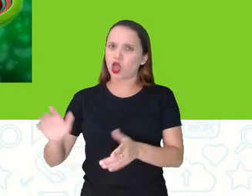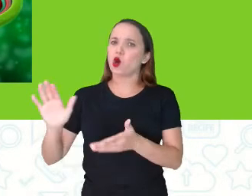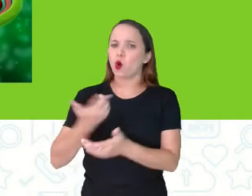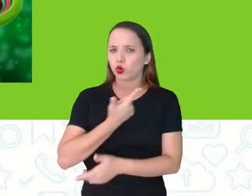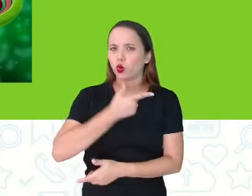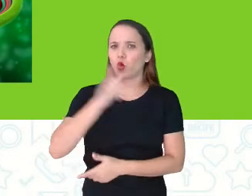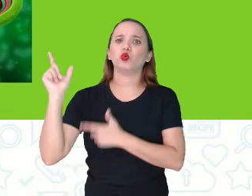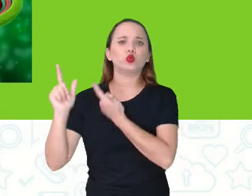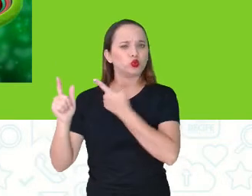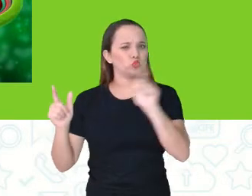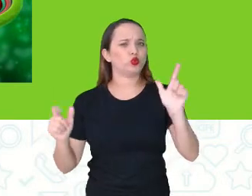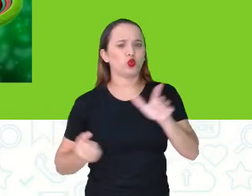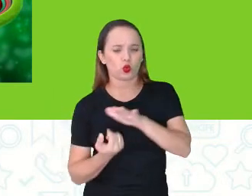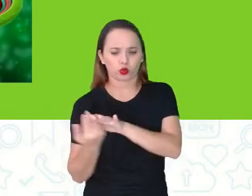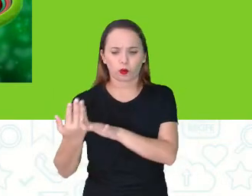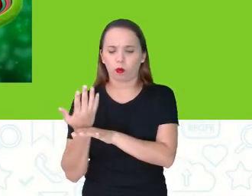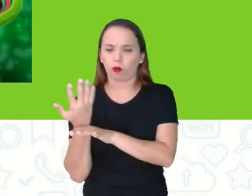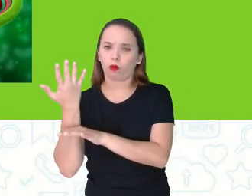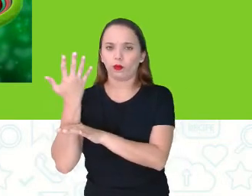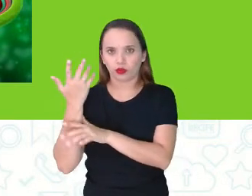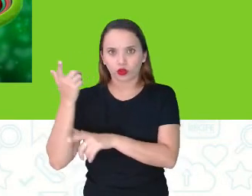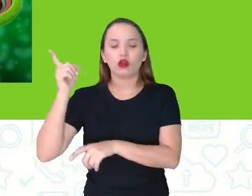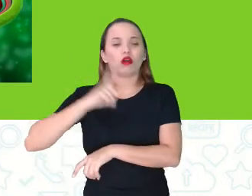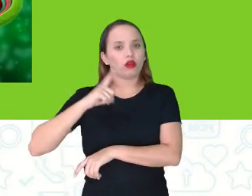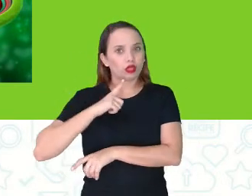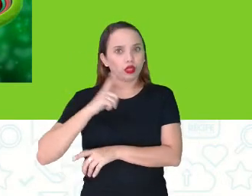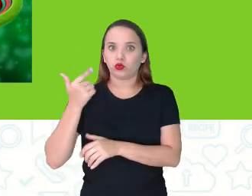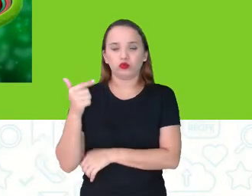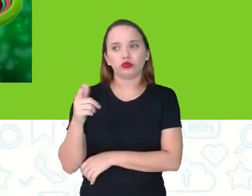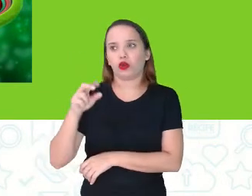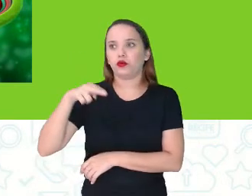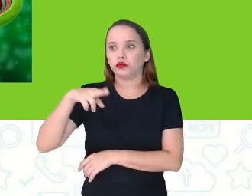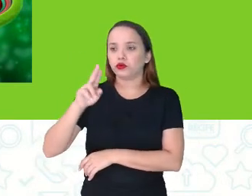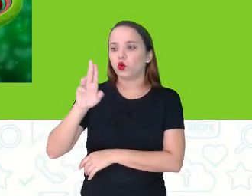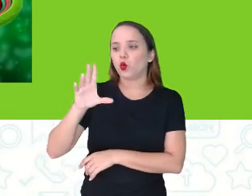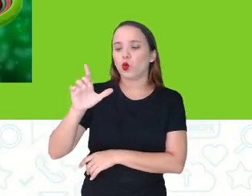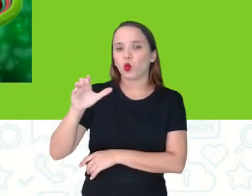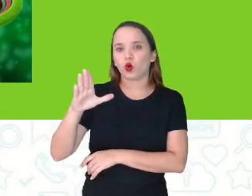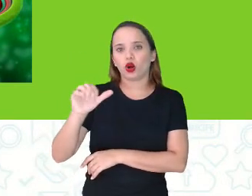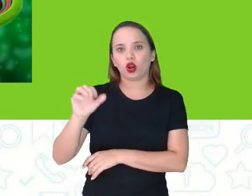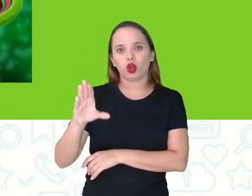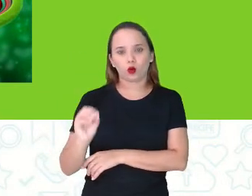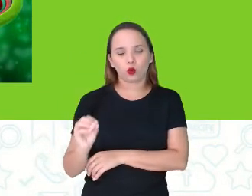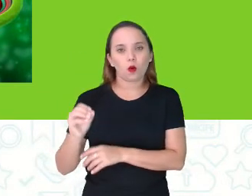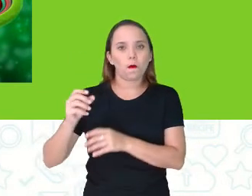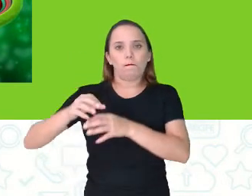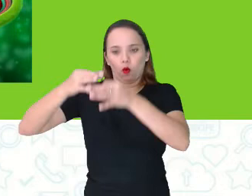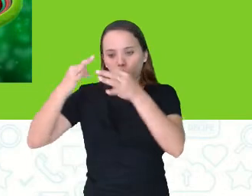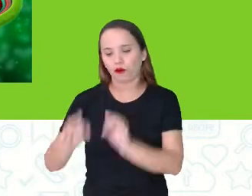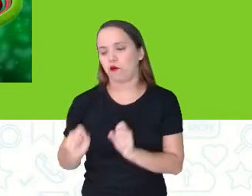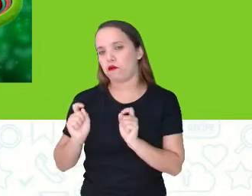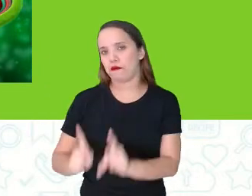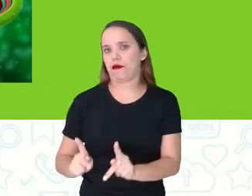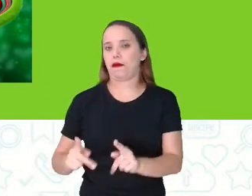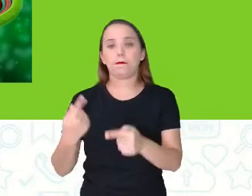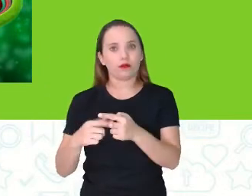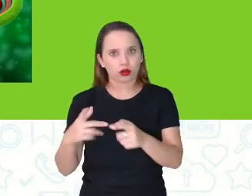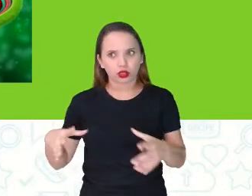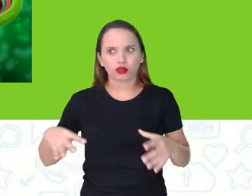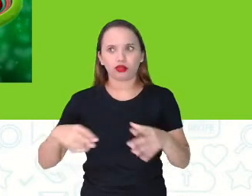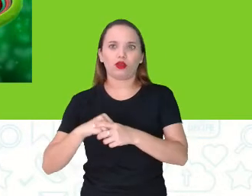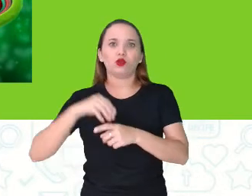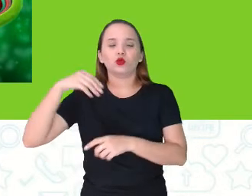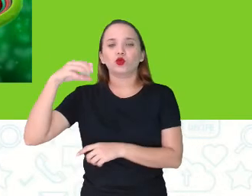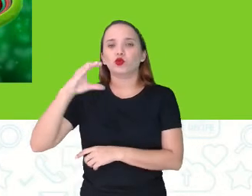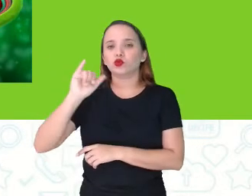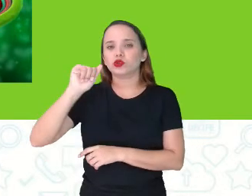seres procariontes são aqueles seres que não têm um núcleo definido, né? Seu núcleo está mergulhado no citoplasma, né? Não